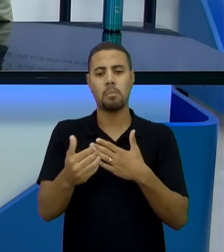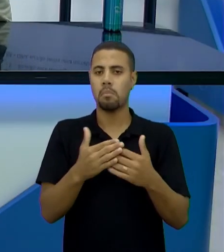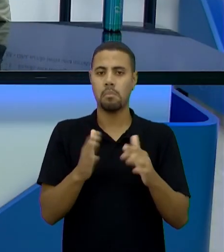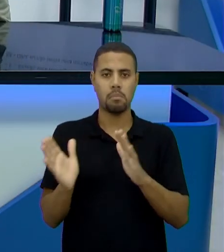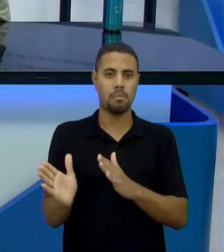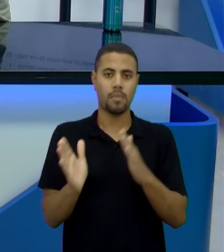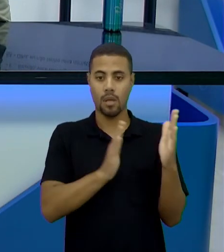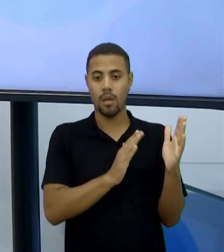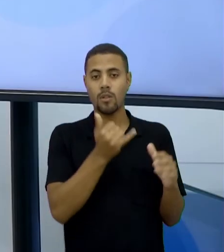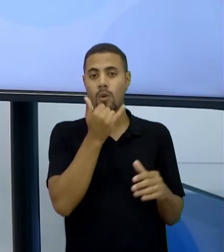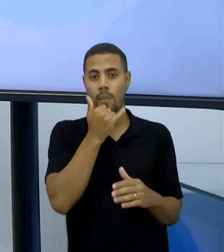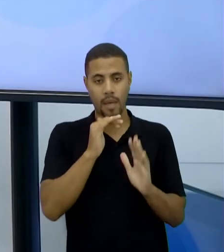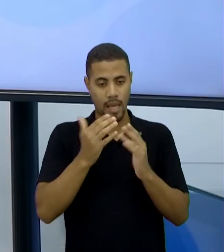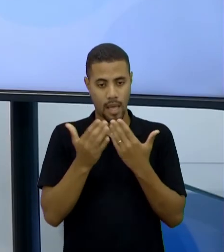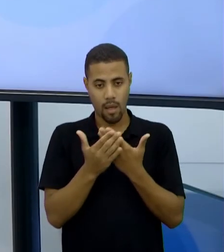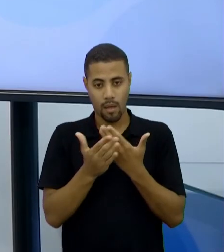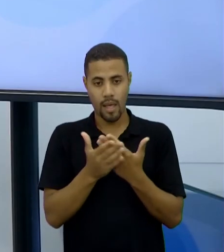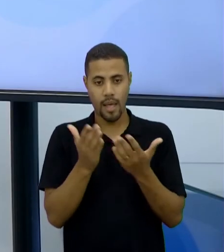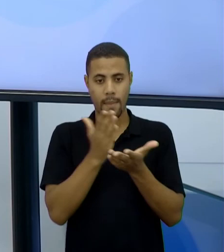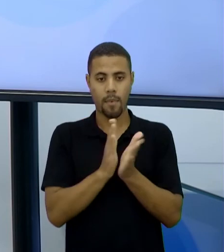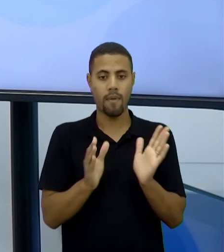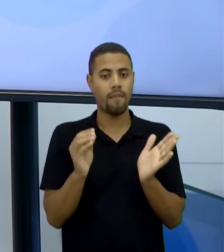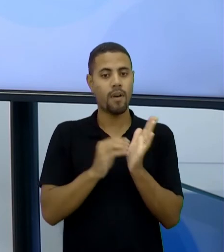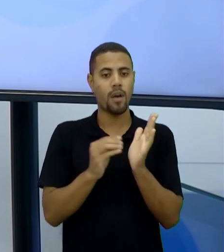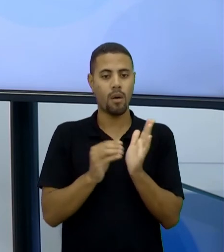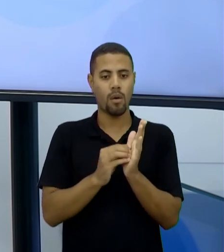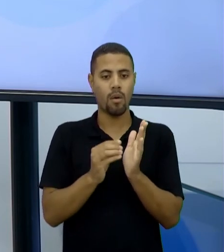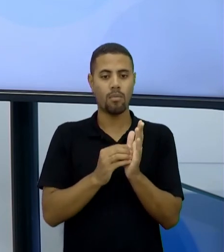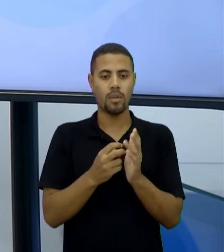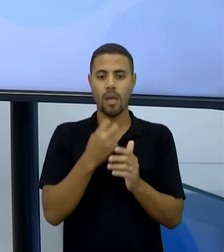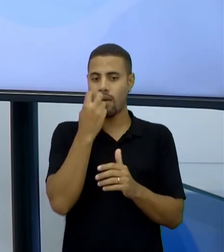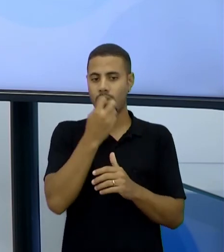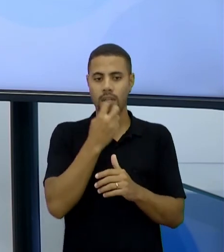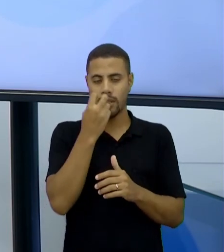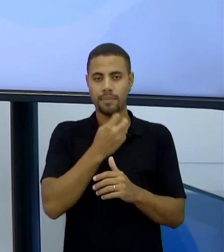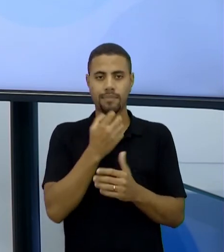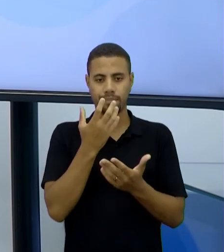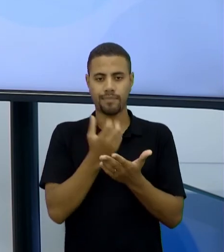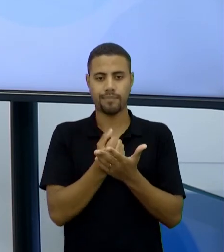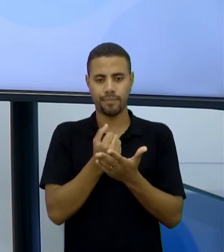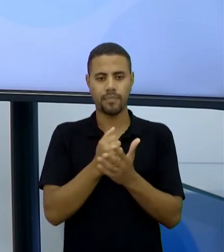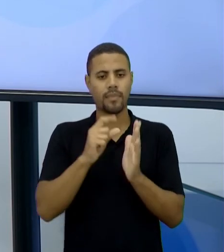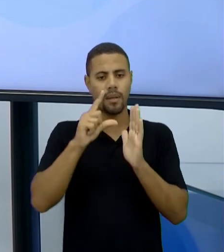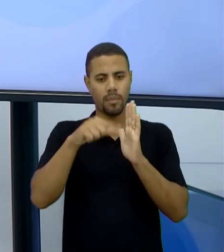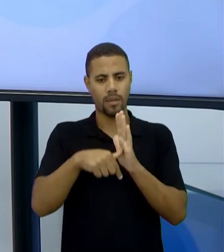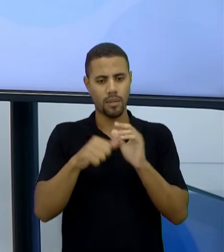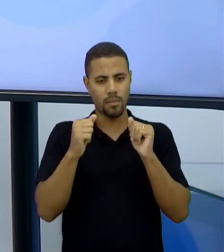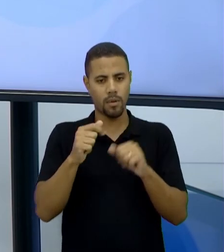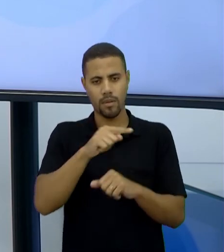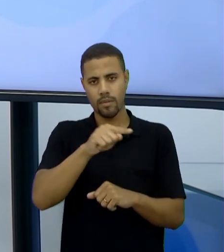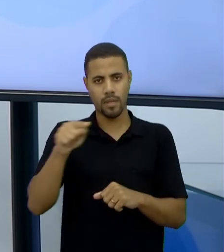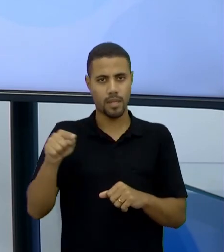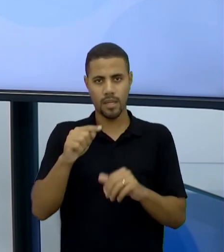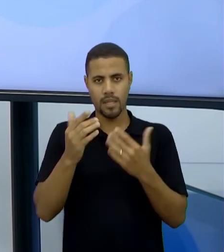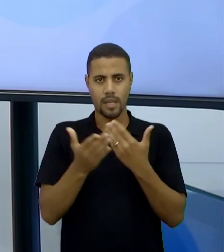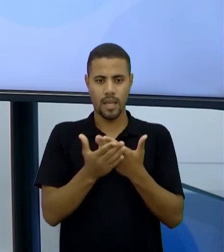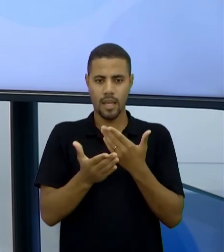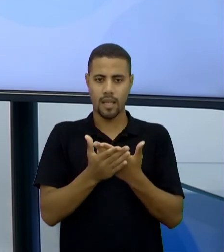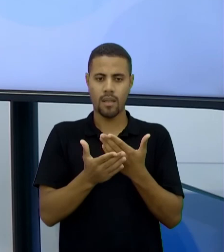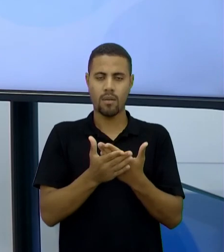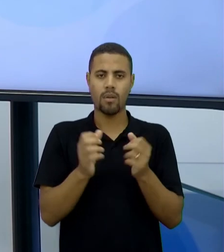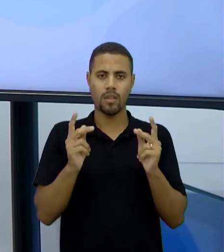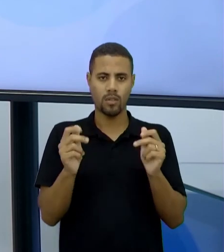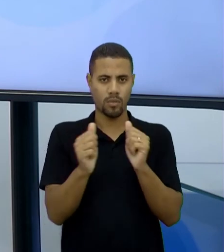nossa aula acabou e ficou faltando aí ouvir o podcast, tá? Mas vocês podem aí na sala de aula com vocês, junto